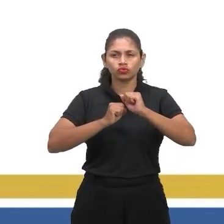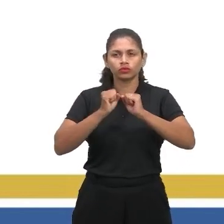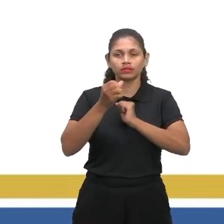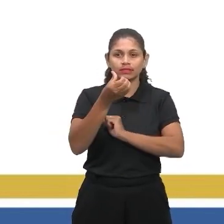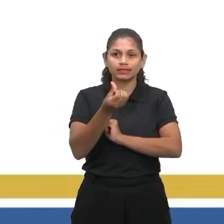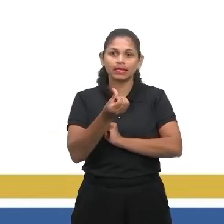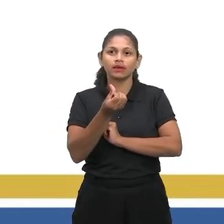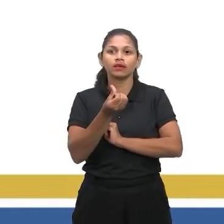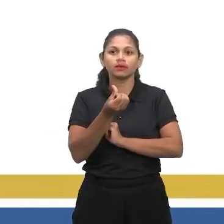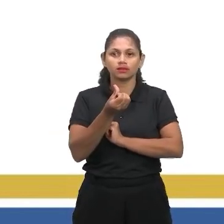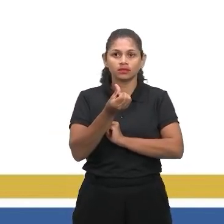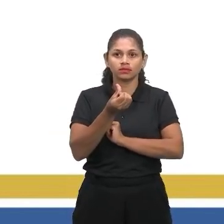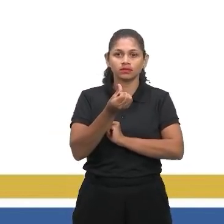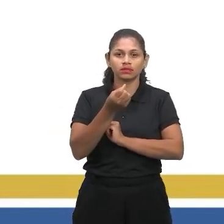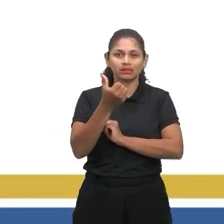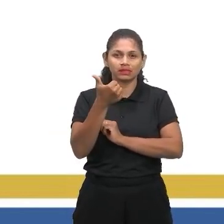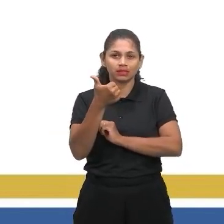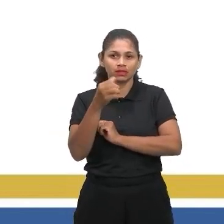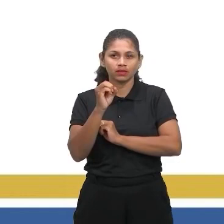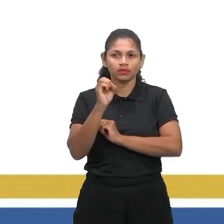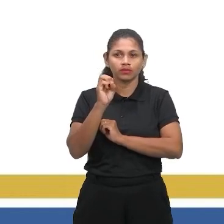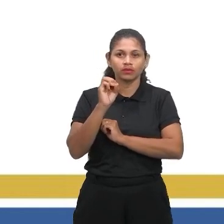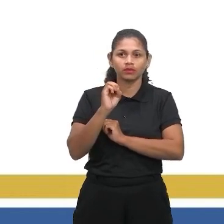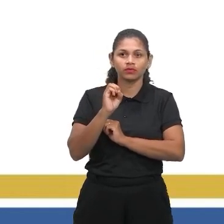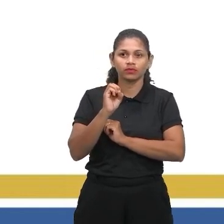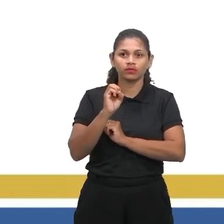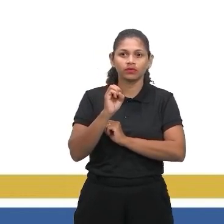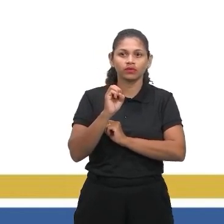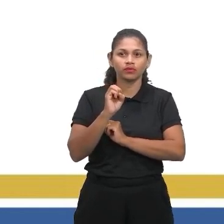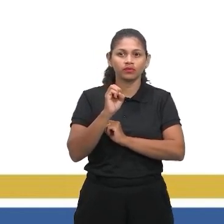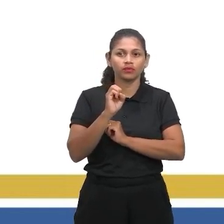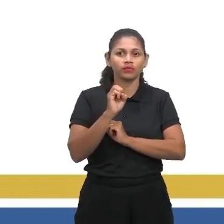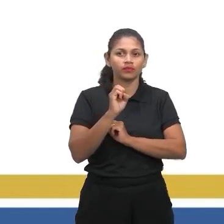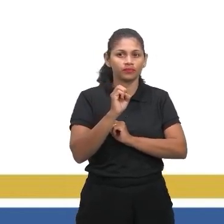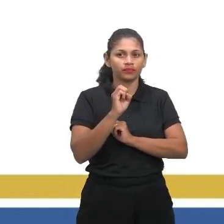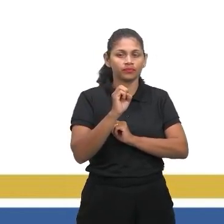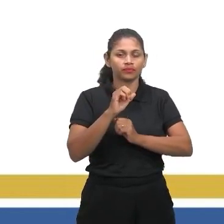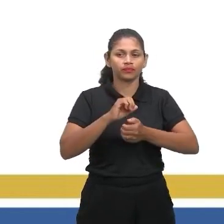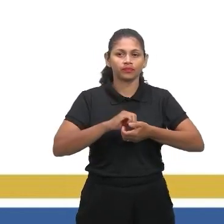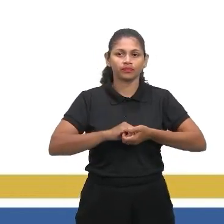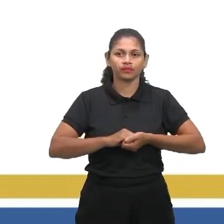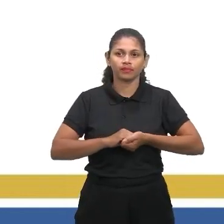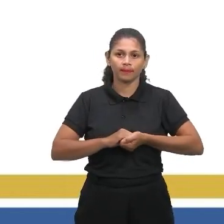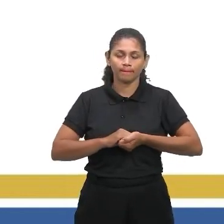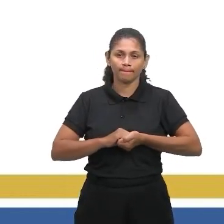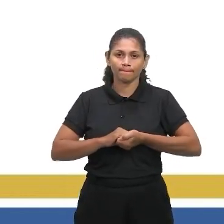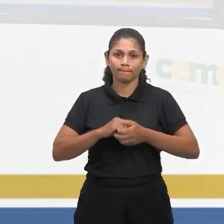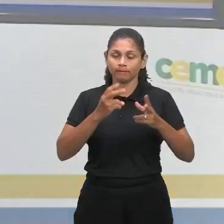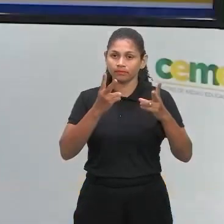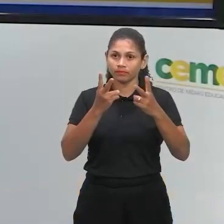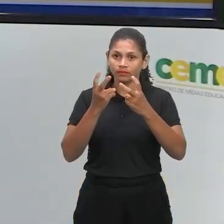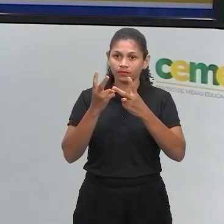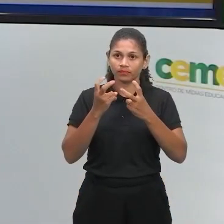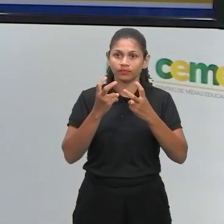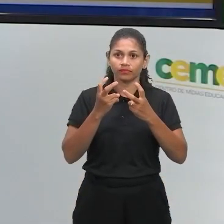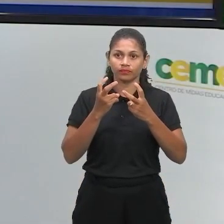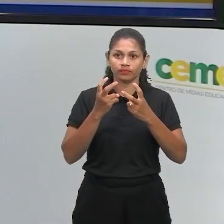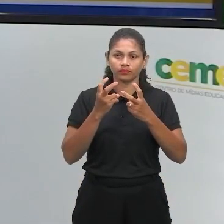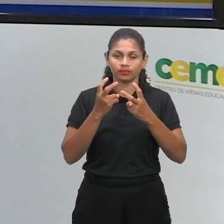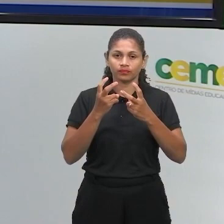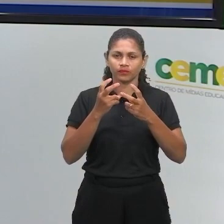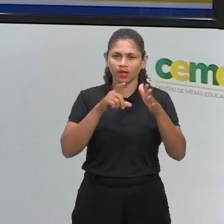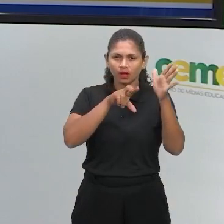velocidade 8, 10 minutos na velocidade 10 e 2 minutos na velocidade 3. Observando isso, analisando